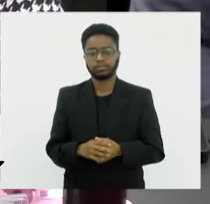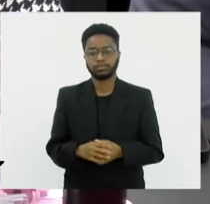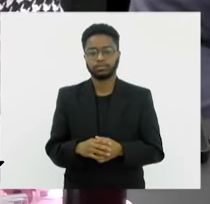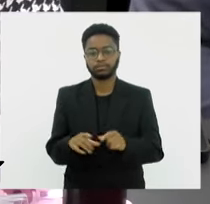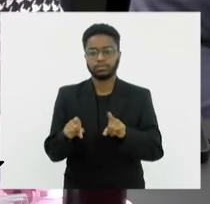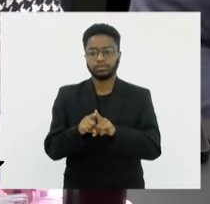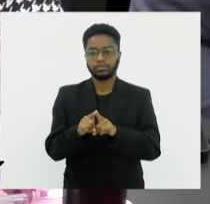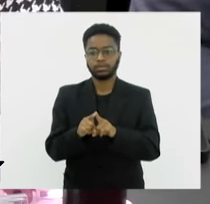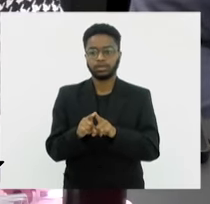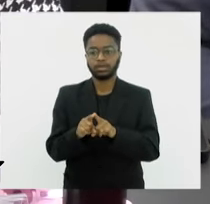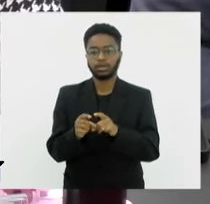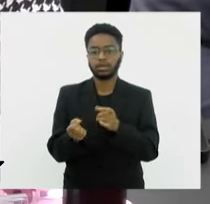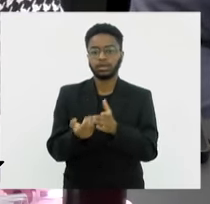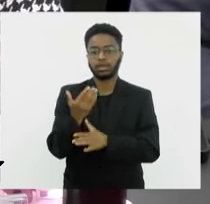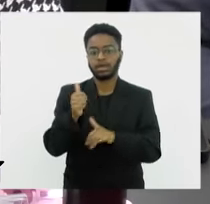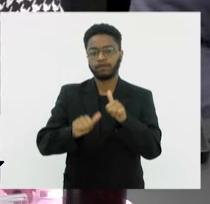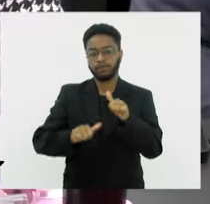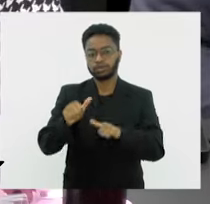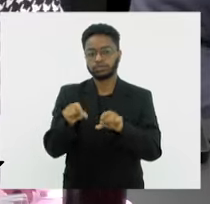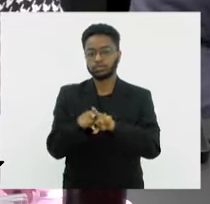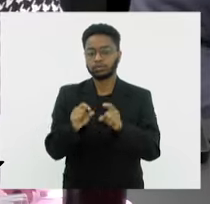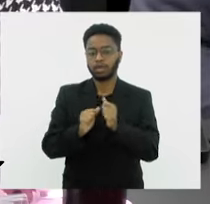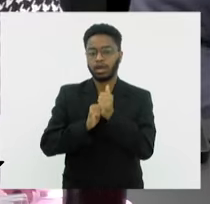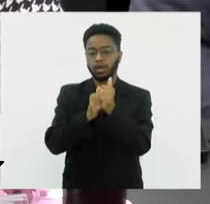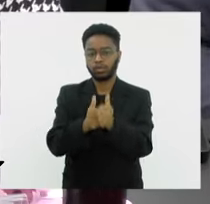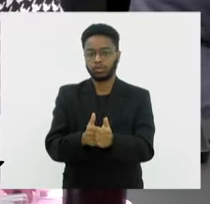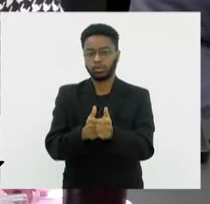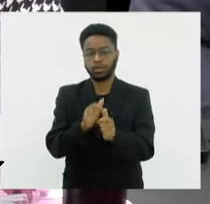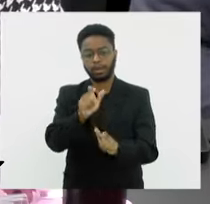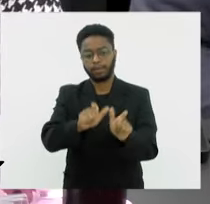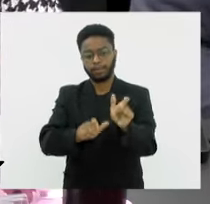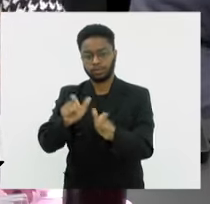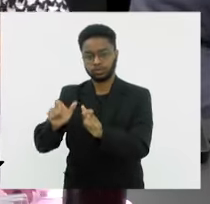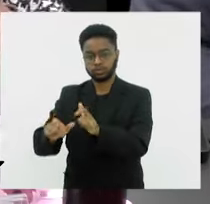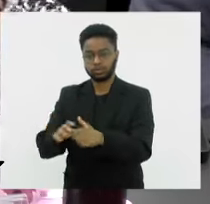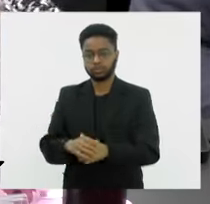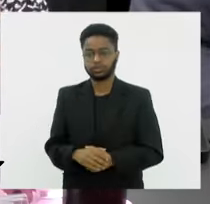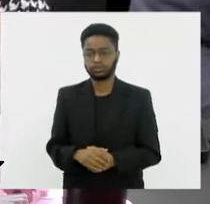como para a realização de avaliações e acompanhamento dos beneficiários do programa.